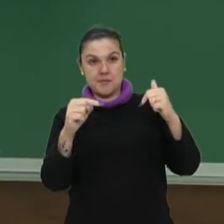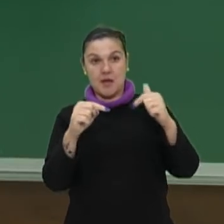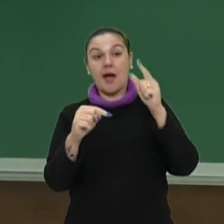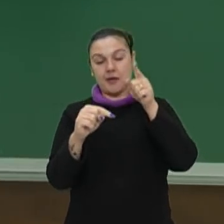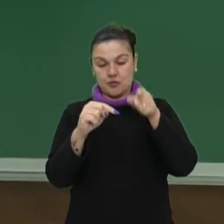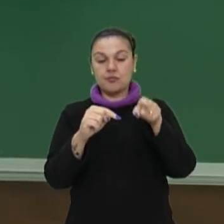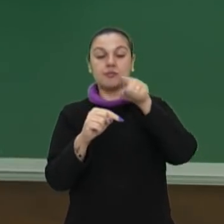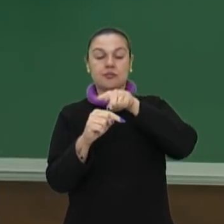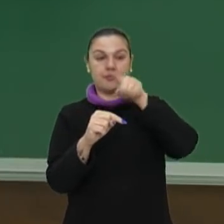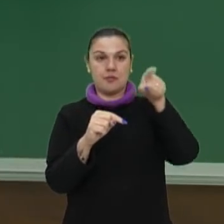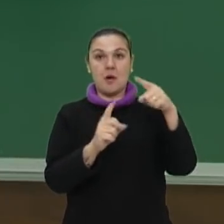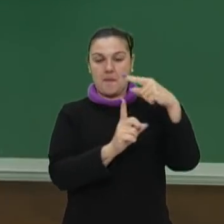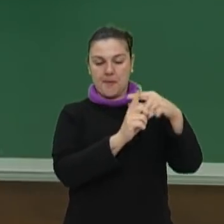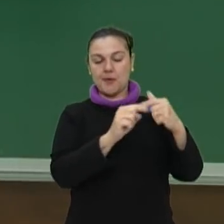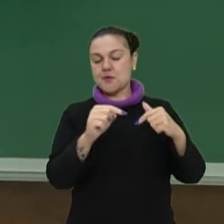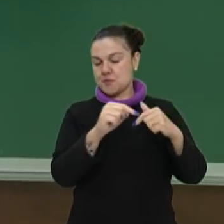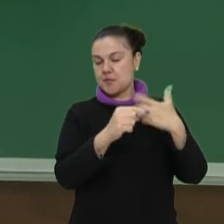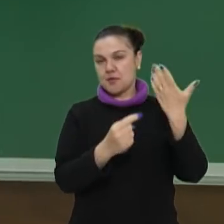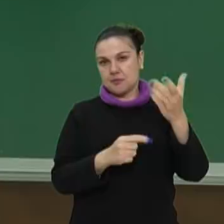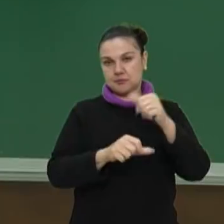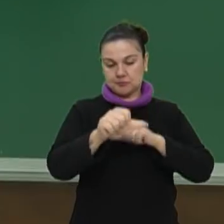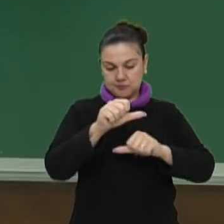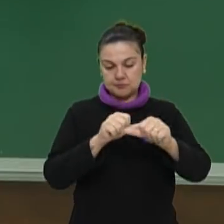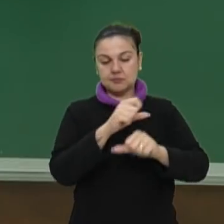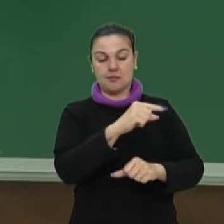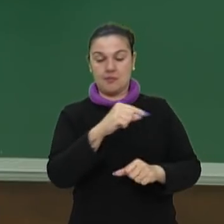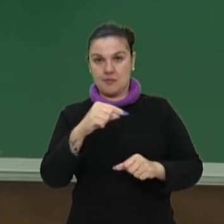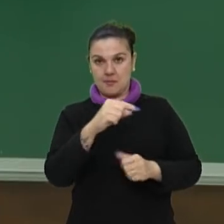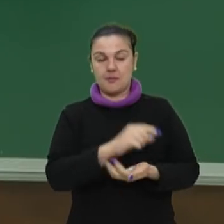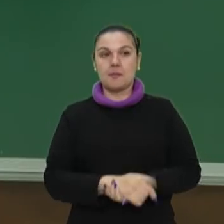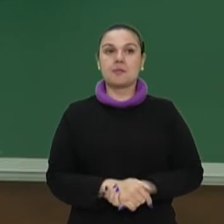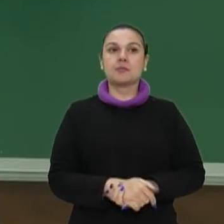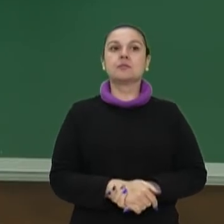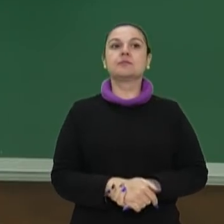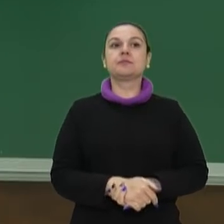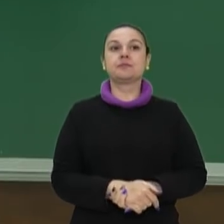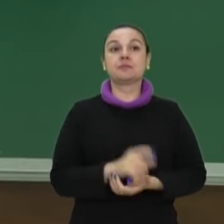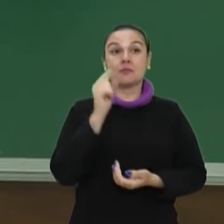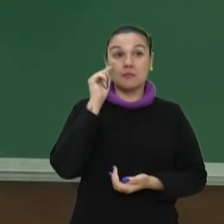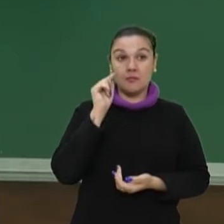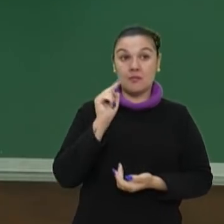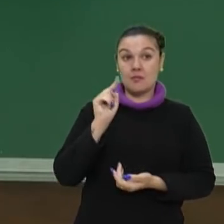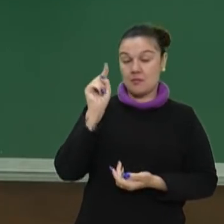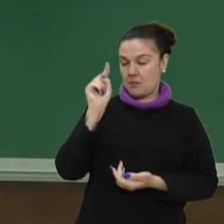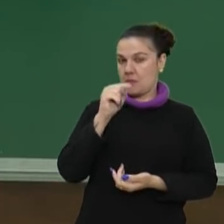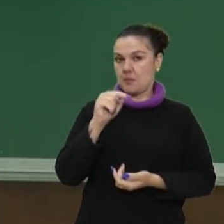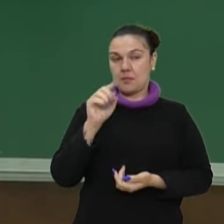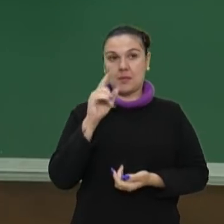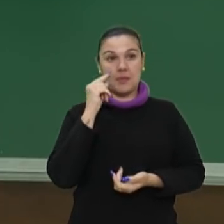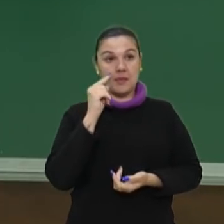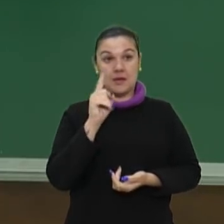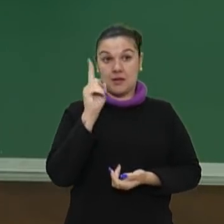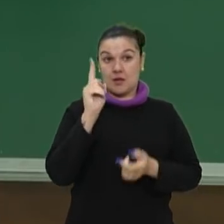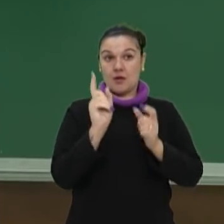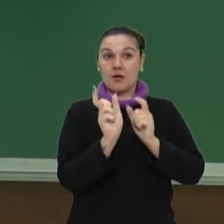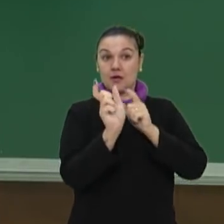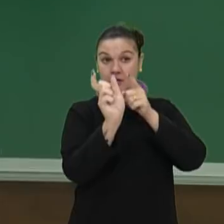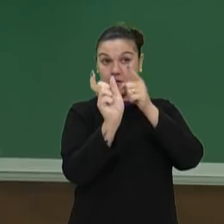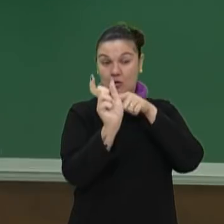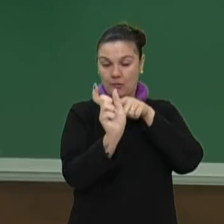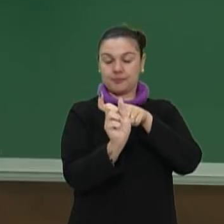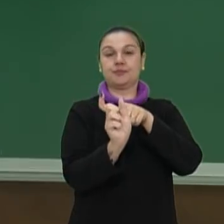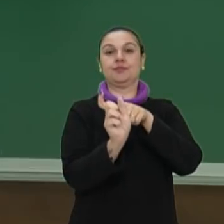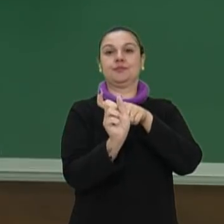de sinal, né? O positivo e o negativo, pelas regras de sinais aí, nós temos que ele vai se tornar negativo. Perceba então aqui que,